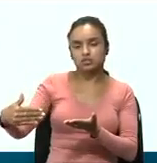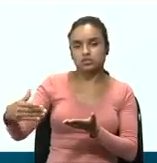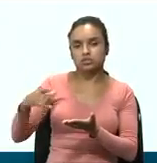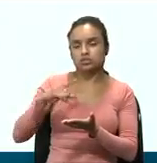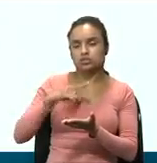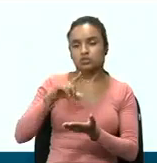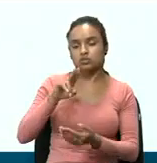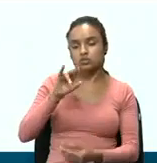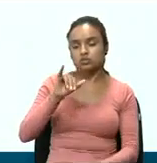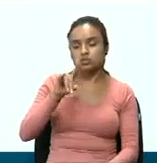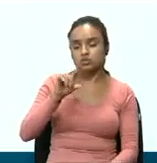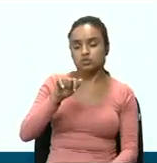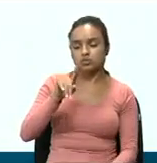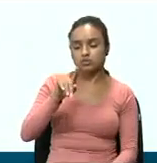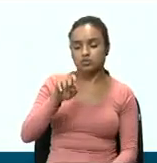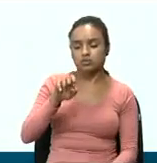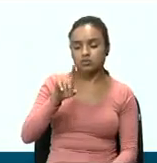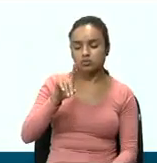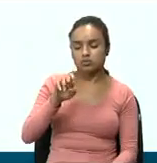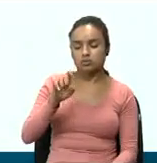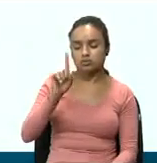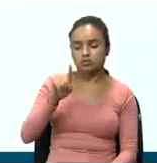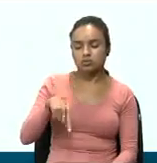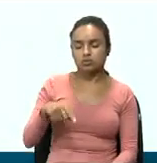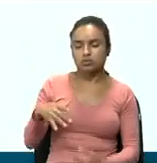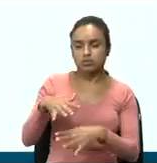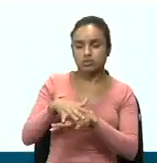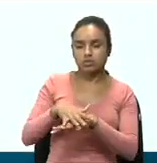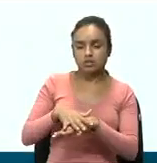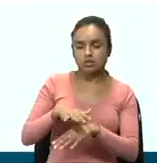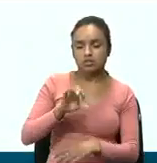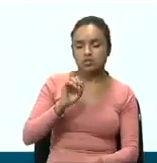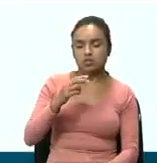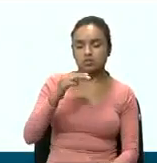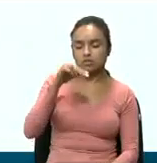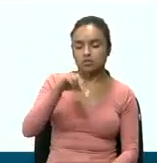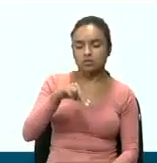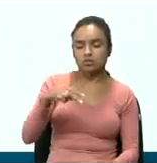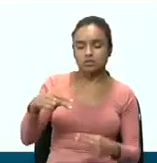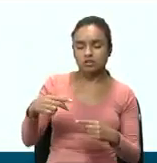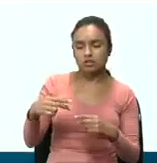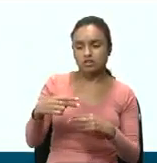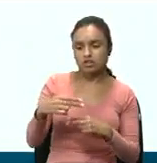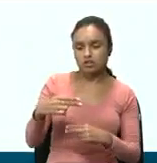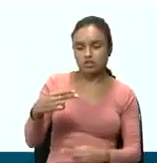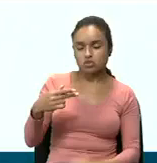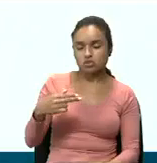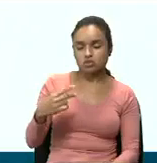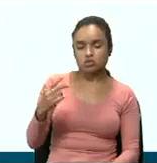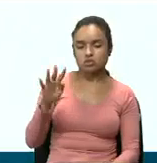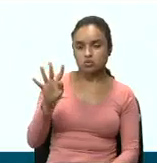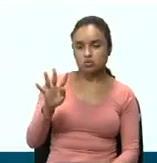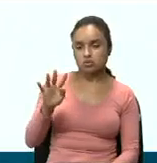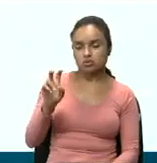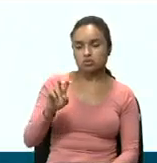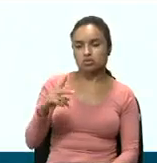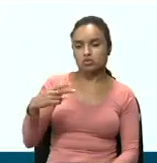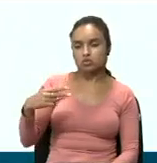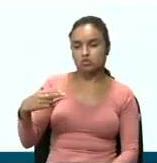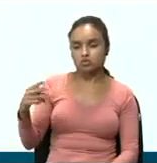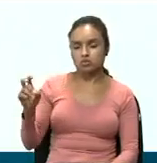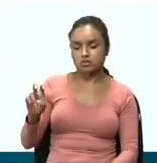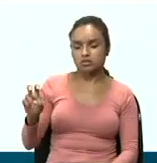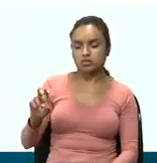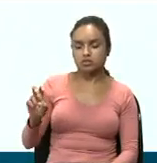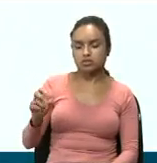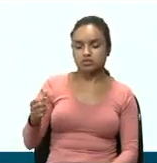Fique à vontade, se você for pensar em fazer para n igual a 4, para n igual a 5, o raciocínio é análogo ao que nós fizemos